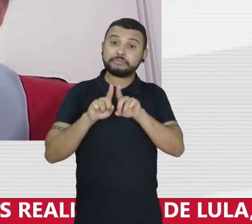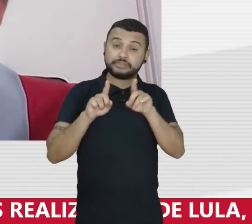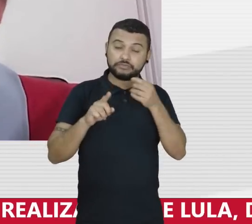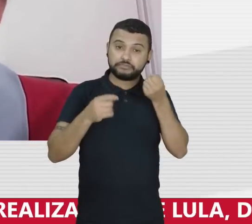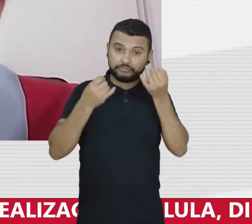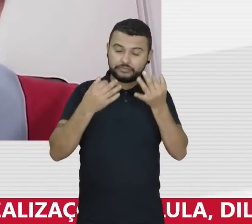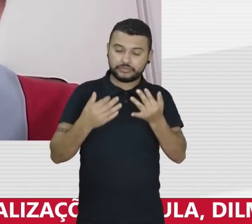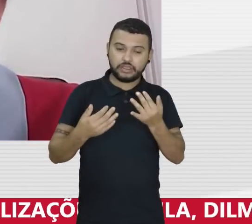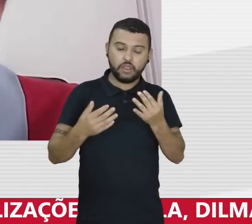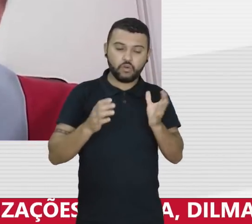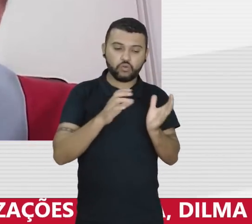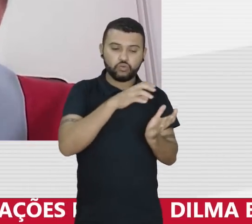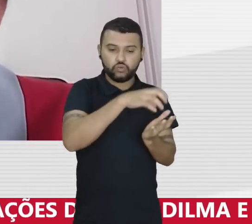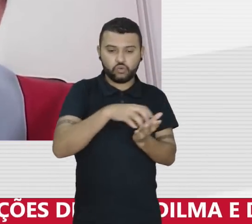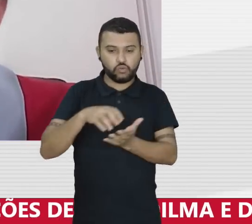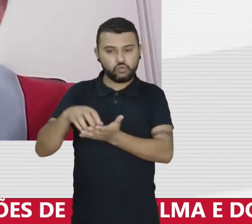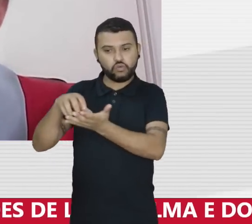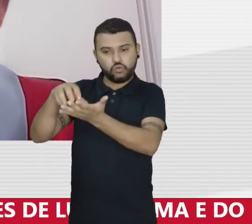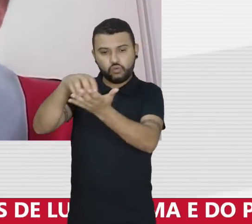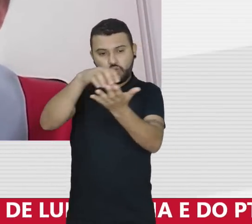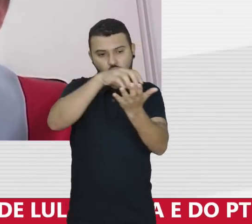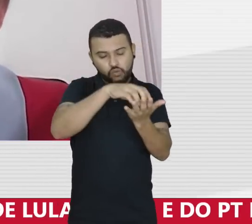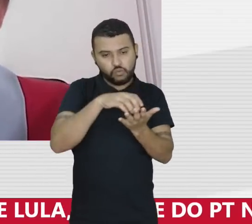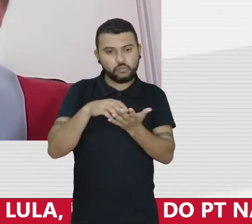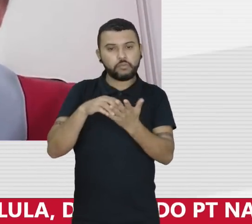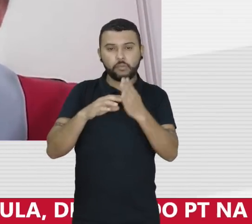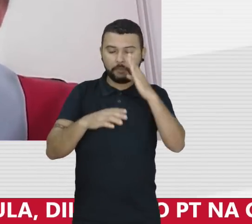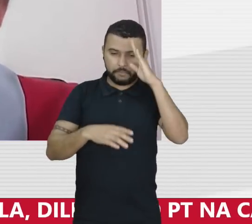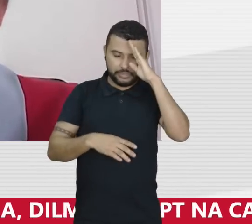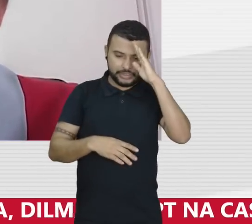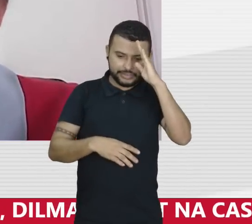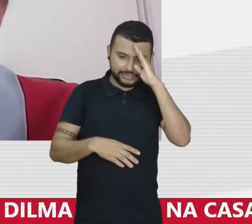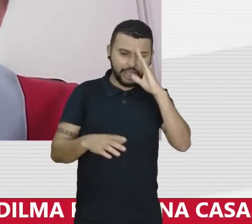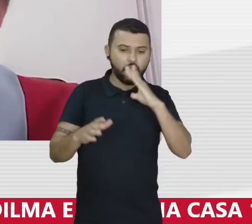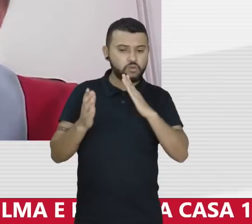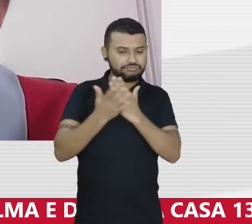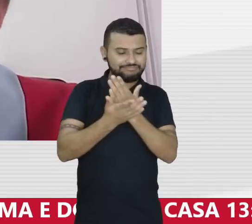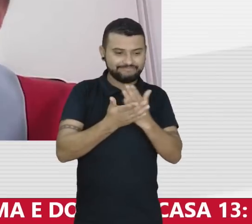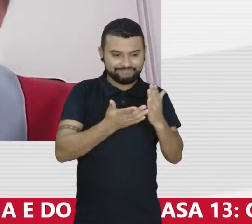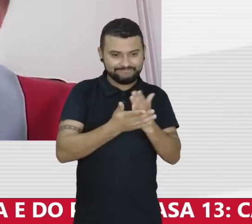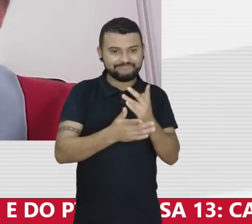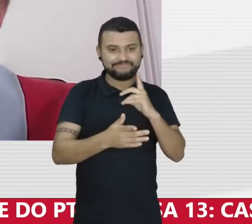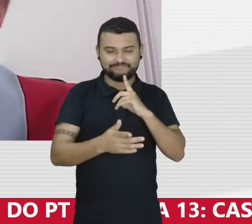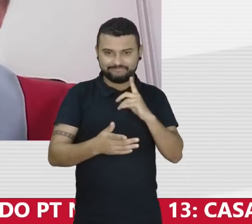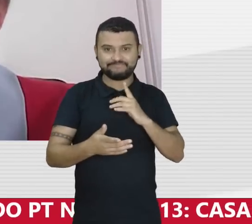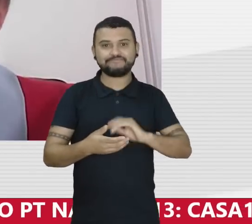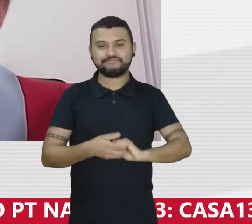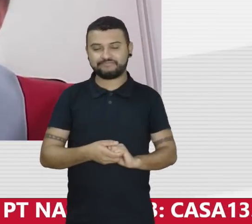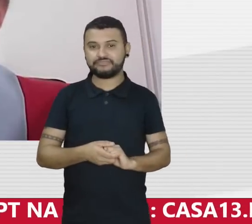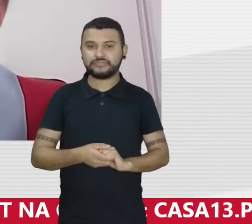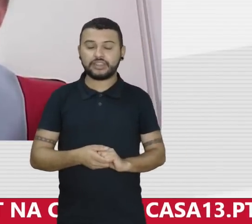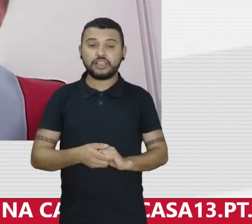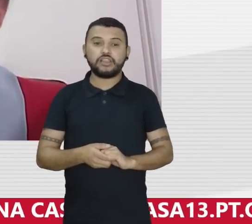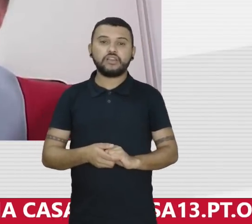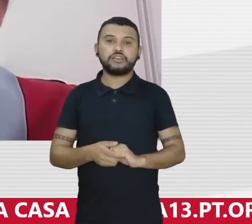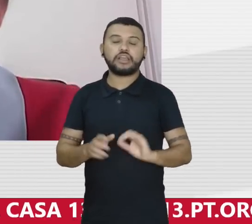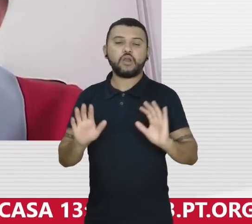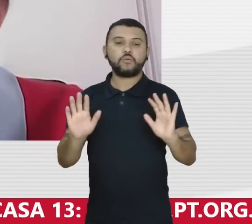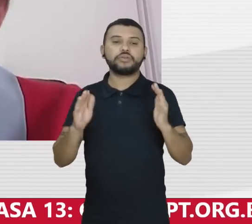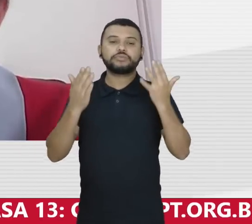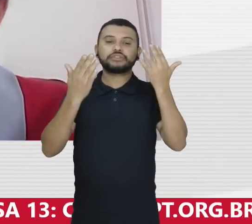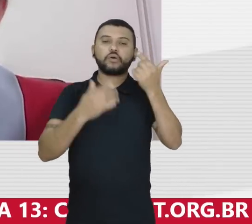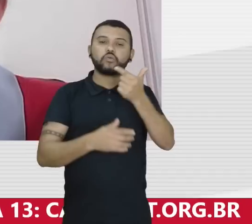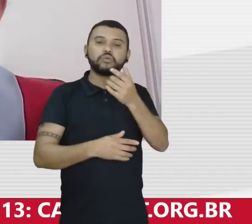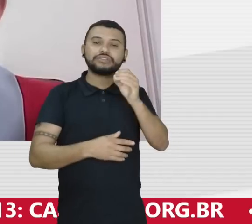dos comandos militares, é algo inimaginável, né, que as comemorações do